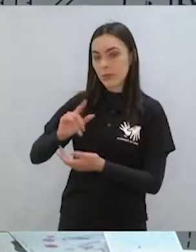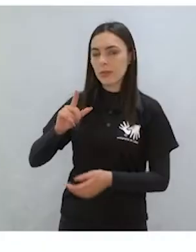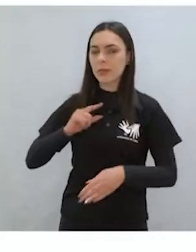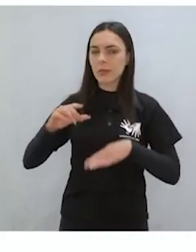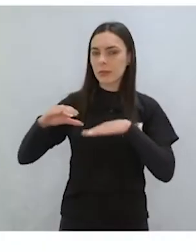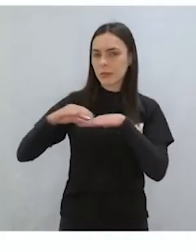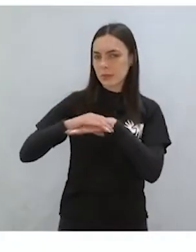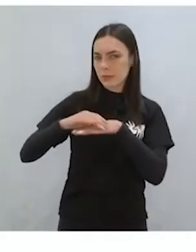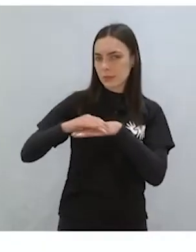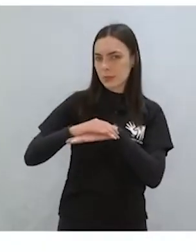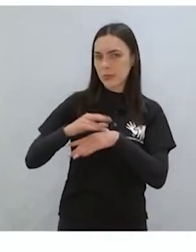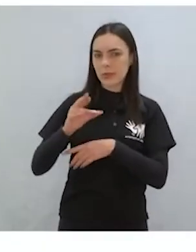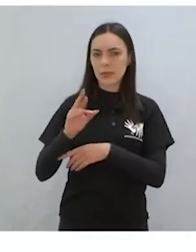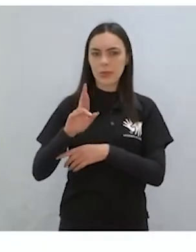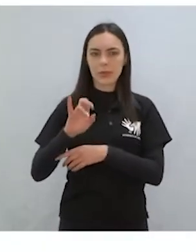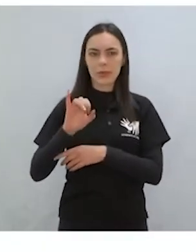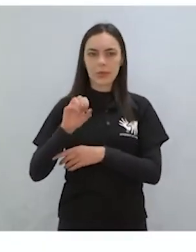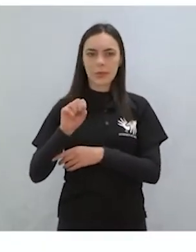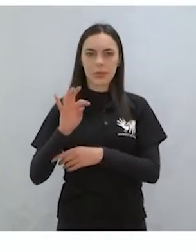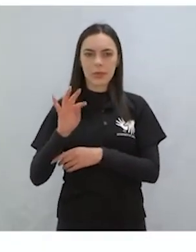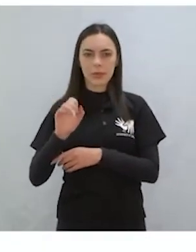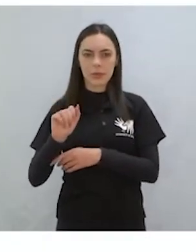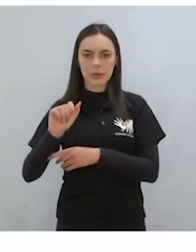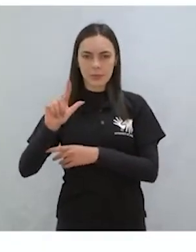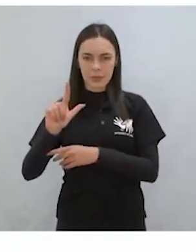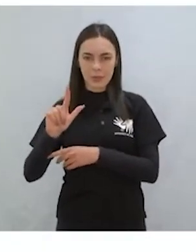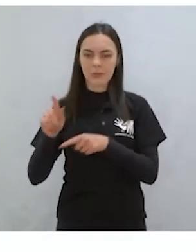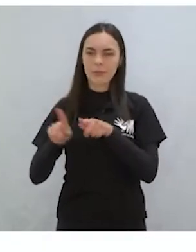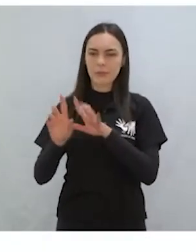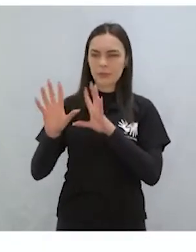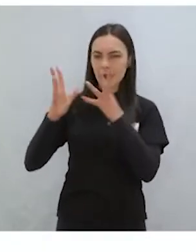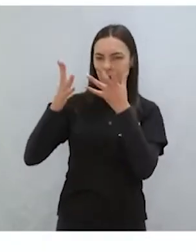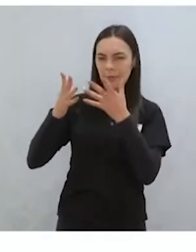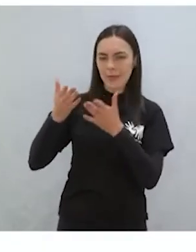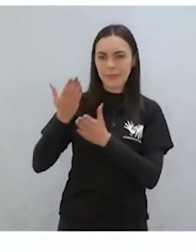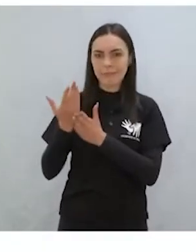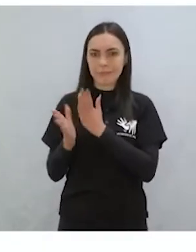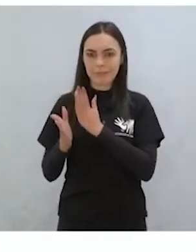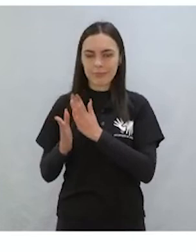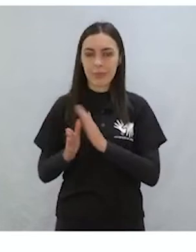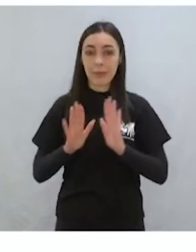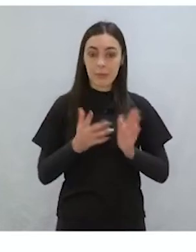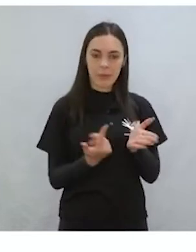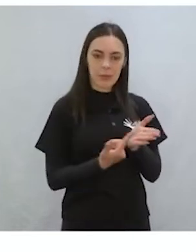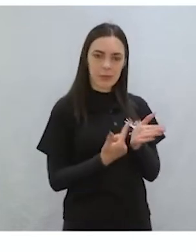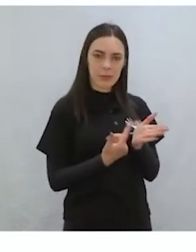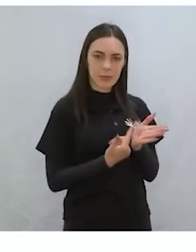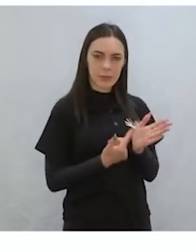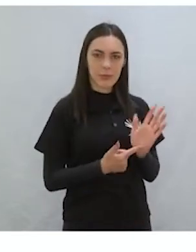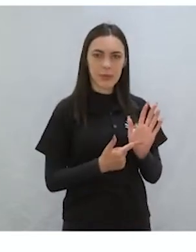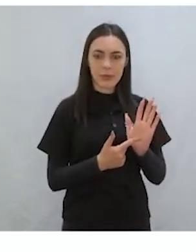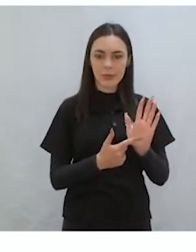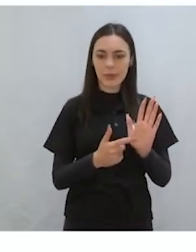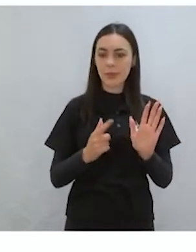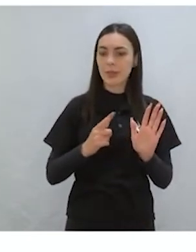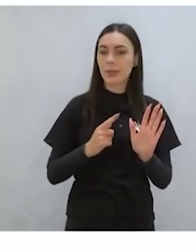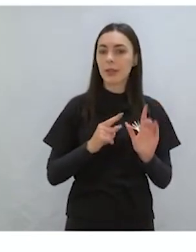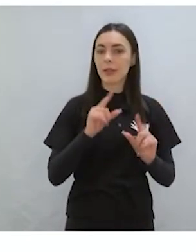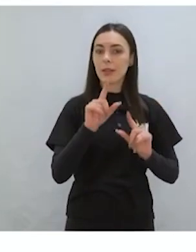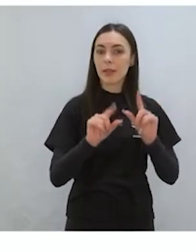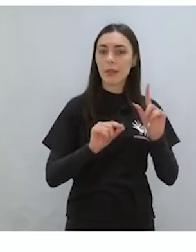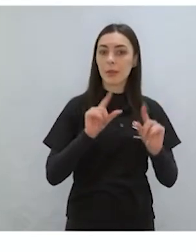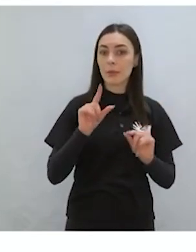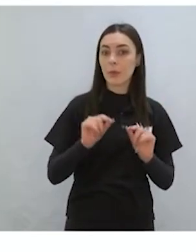Cinderela, nós temos o sapato de cristal, que ela perde no baile também. Nessa versão do livro,